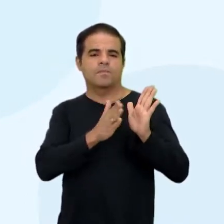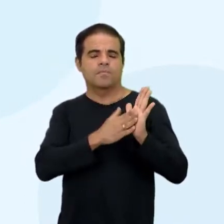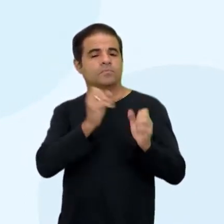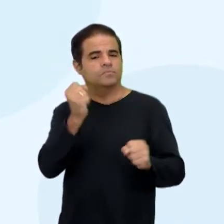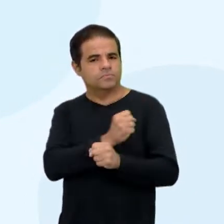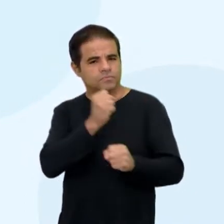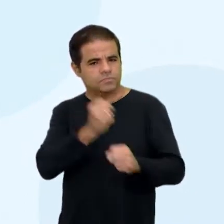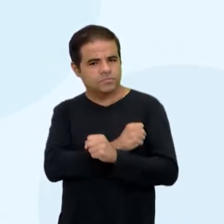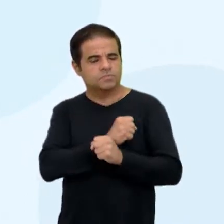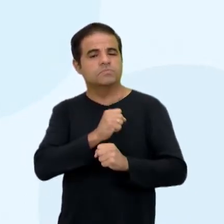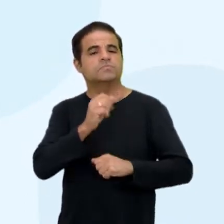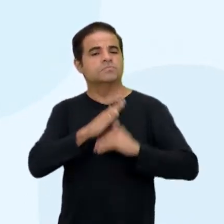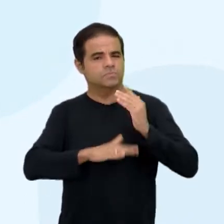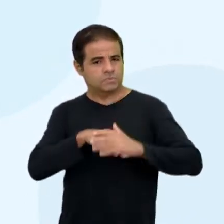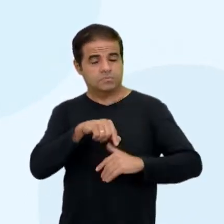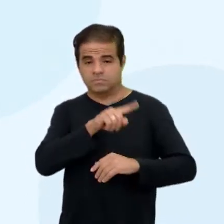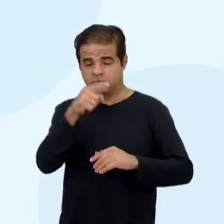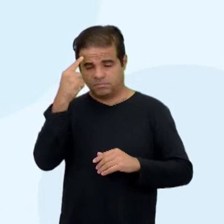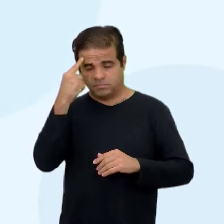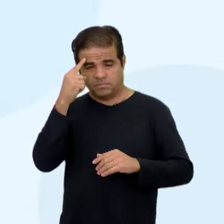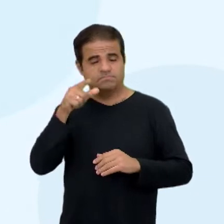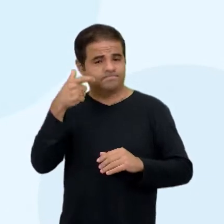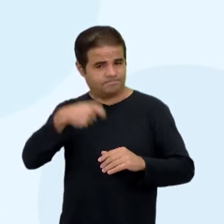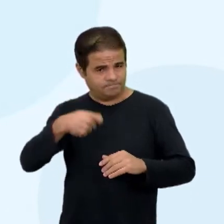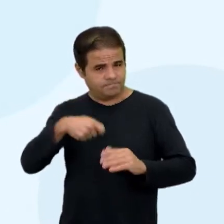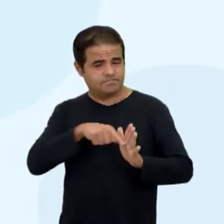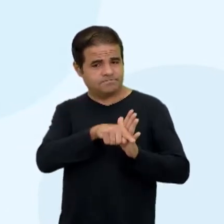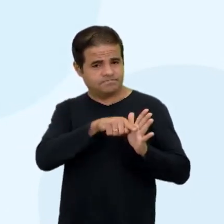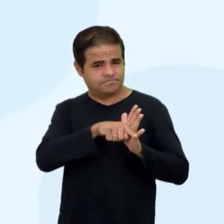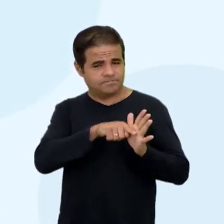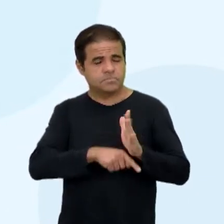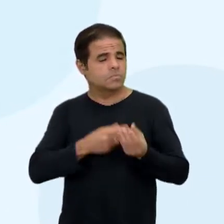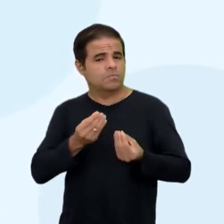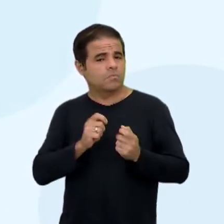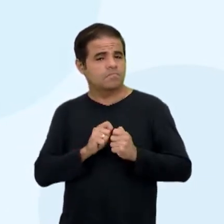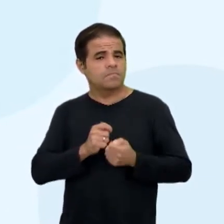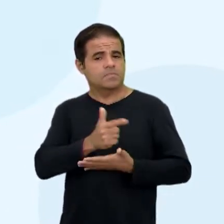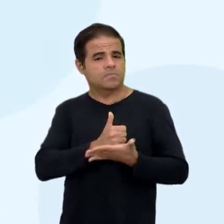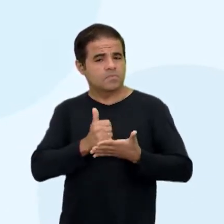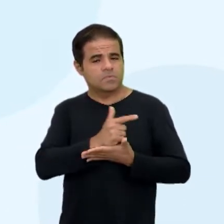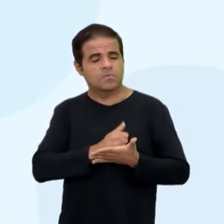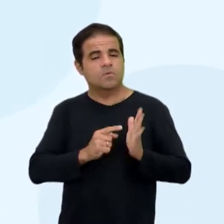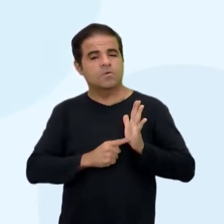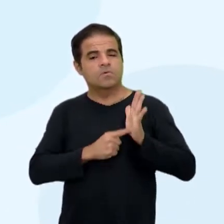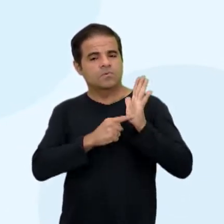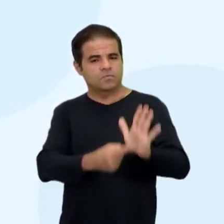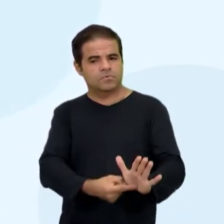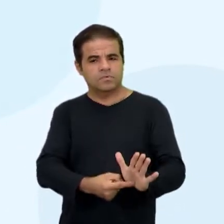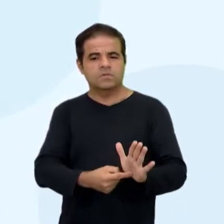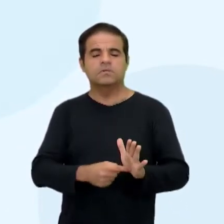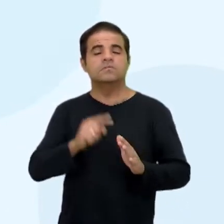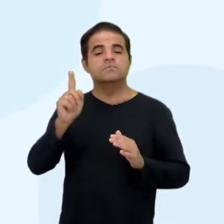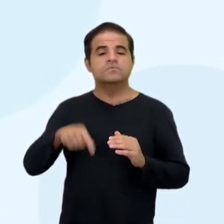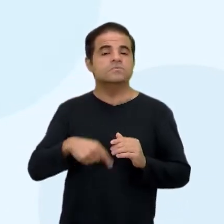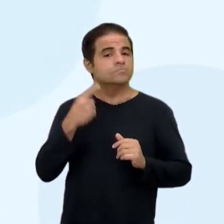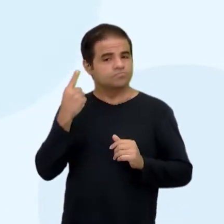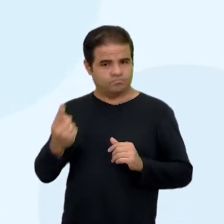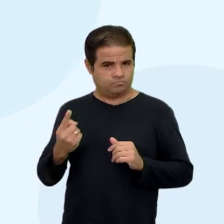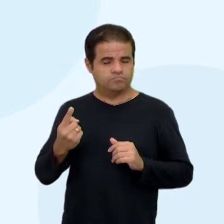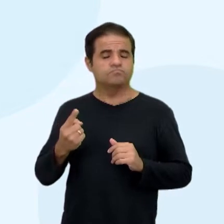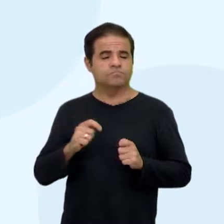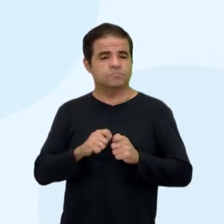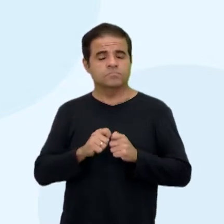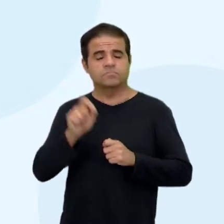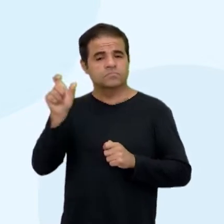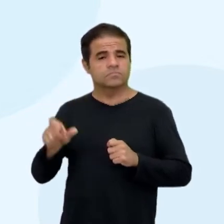do protótipo. Vocês teriam que ter pesquisado como fazer um protótipo e hoje eu vou mostrar para vocês, então, um protótipo feito